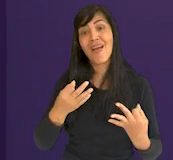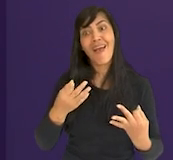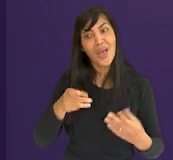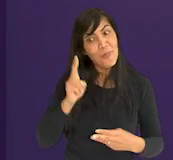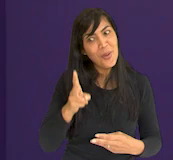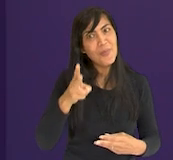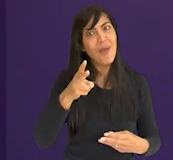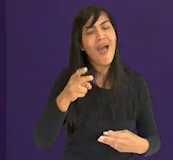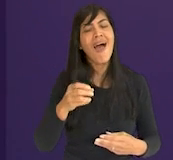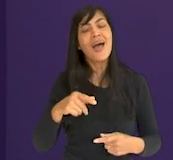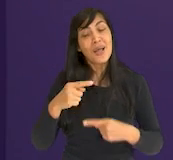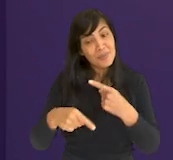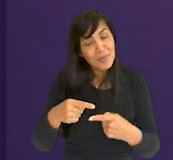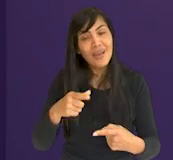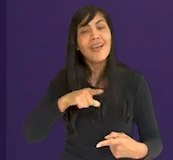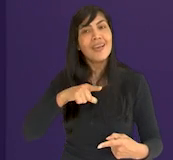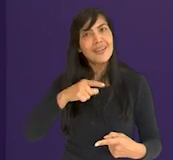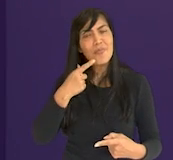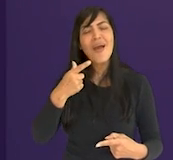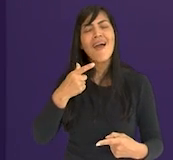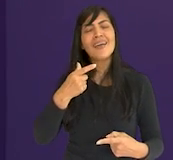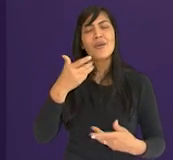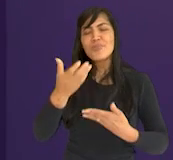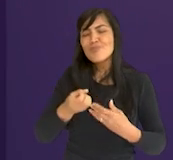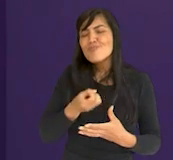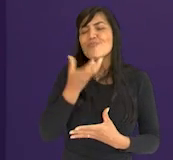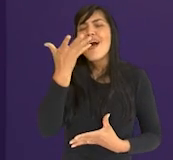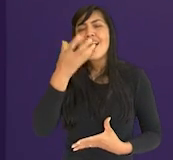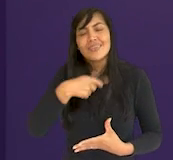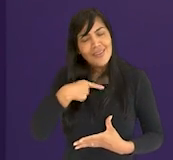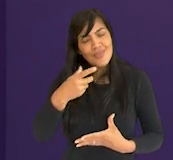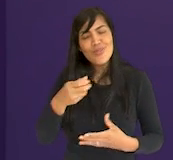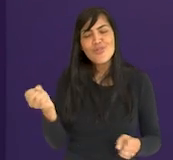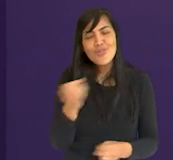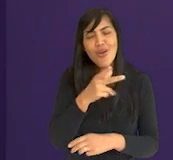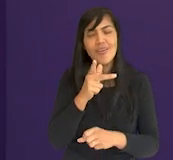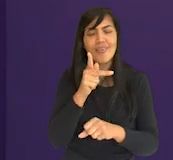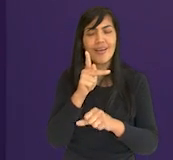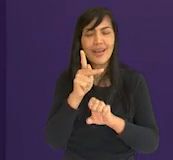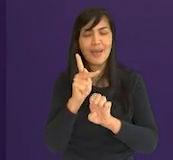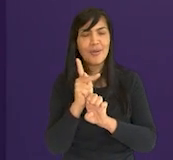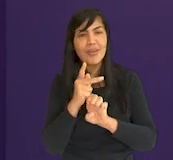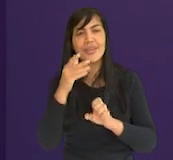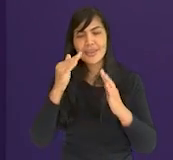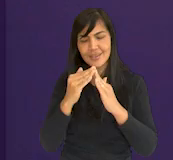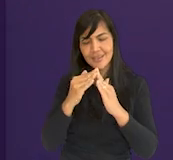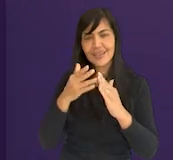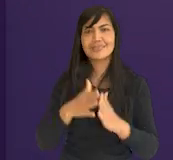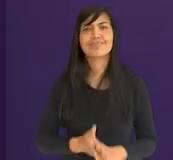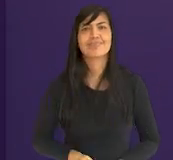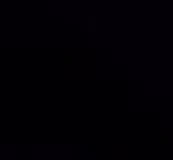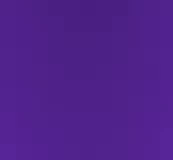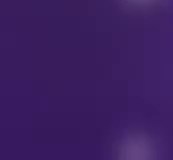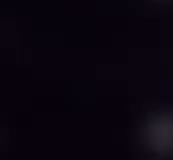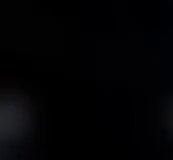e ela não para por aqui não hein logo mais nós teremos outras conversas inspiradoras aqui no festival em Nova a cadeira em